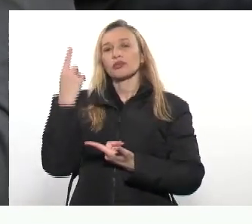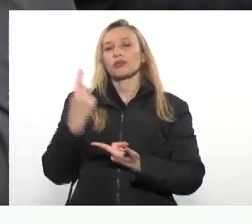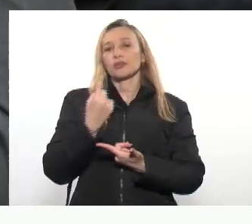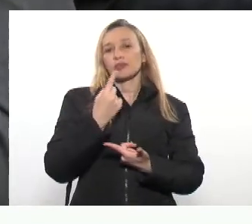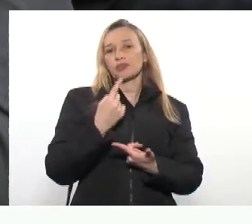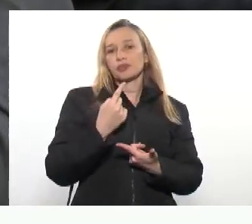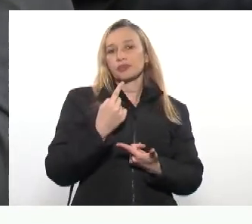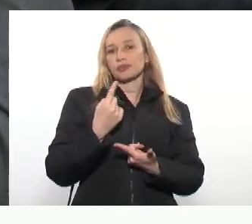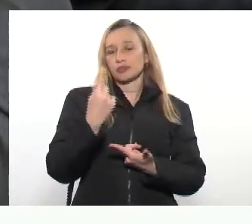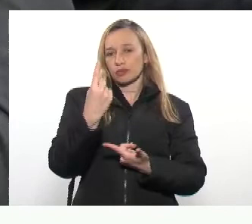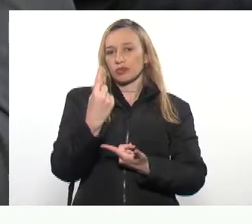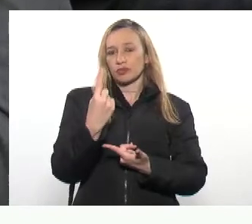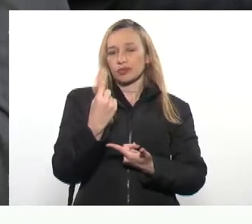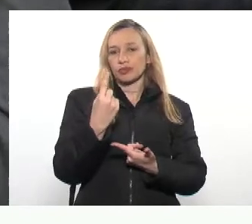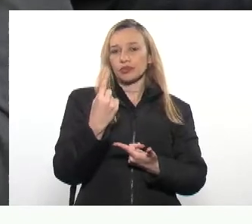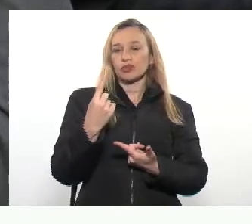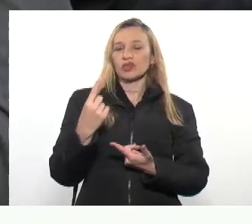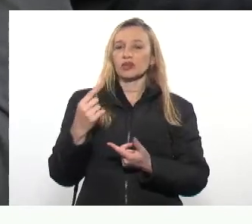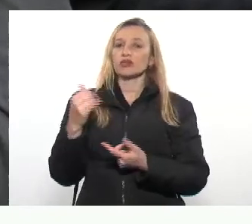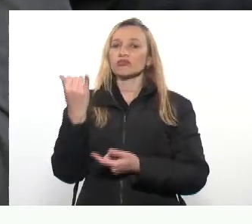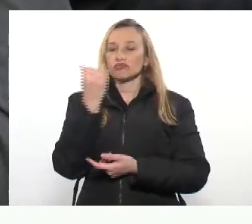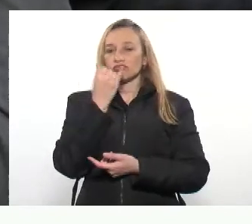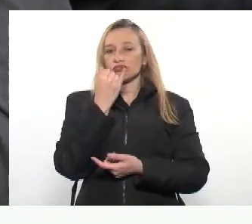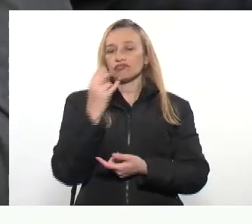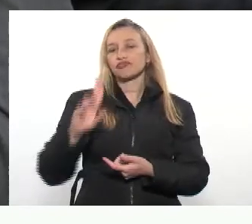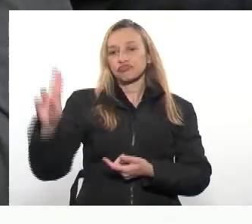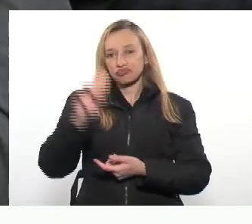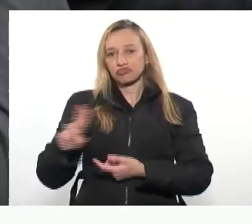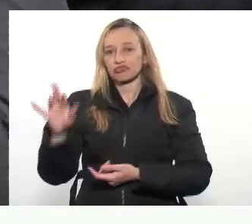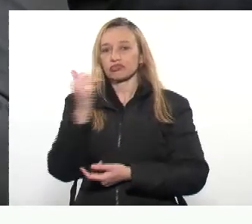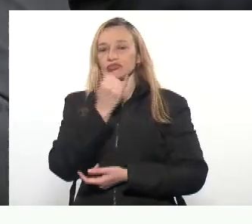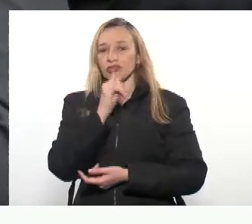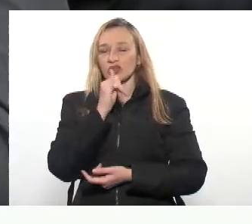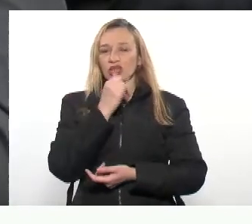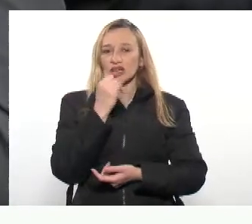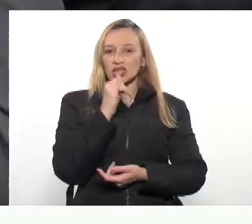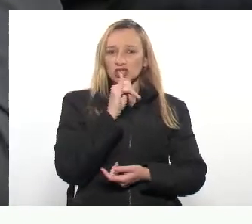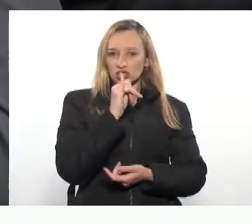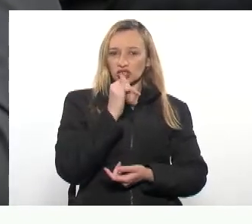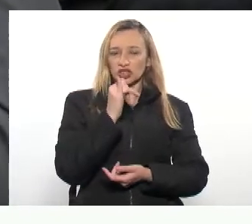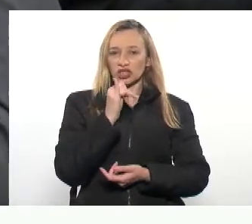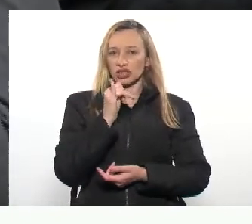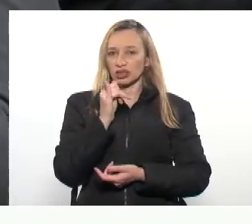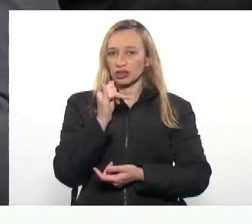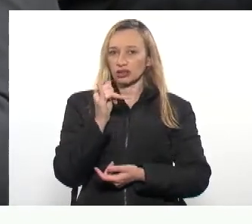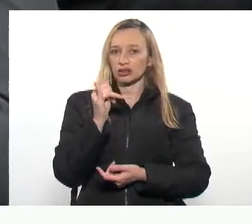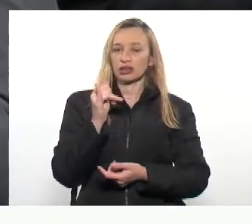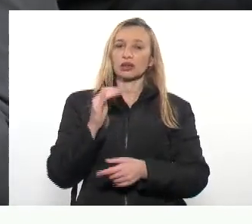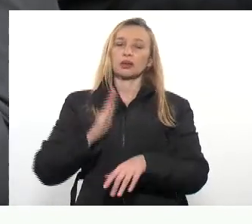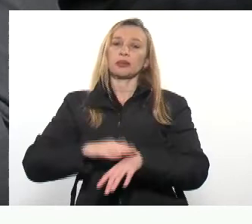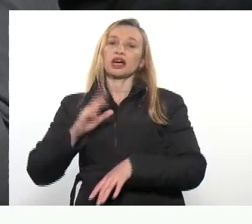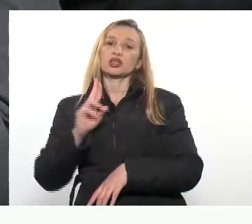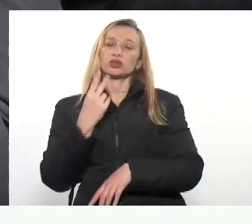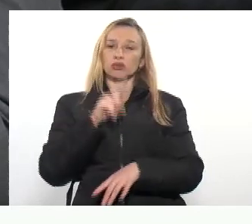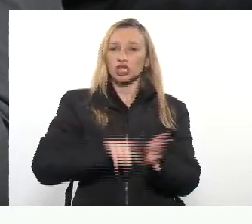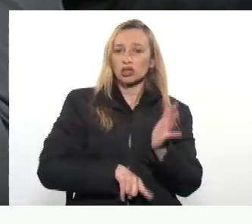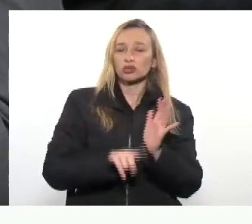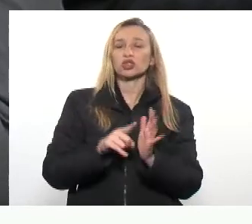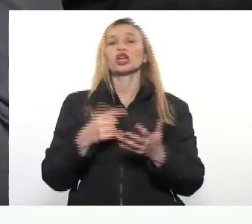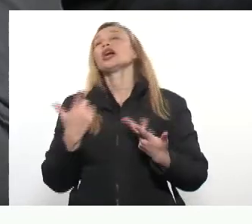Então, são diversos, e aí o que está de pano de fundo nisso aí, mais uma vez, é